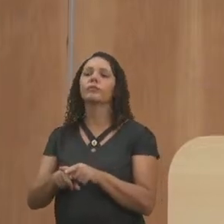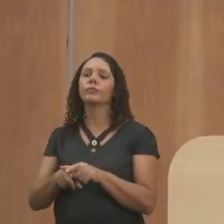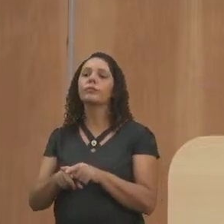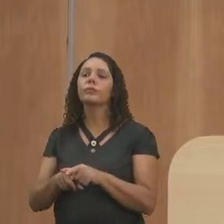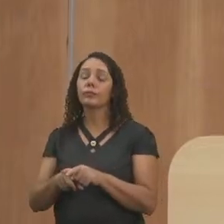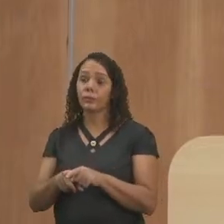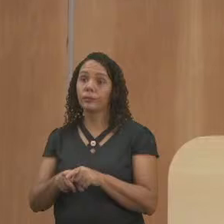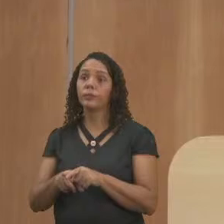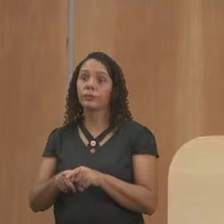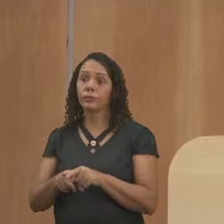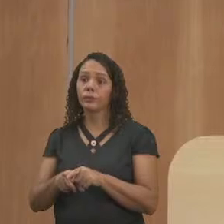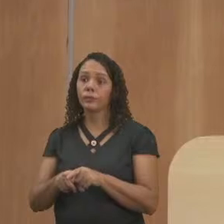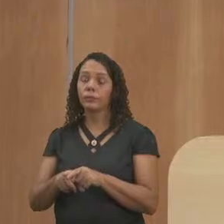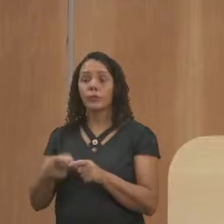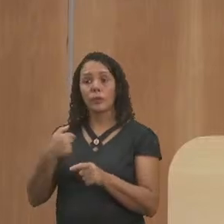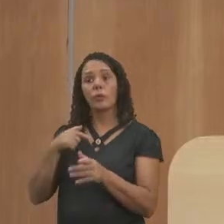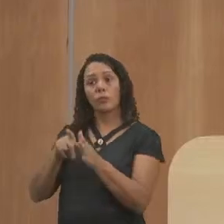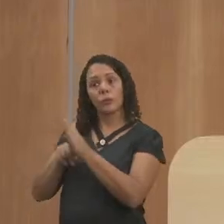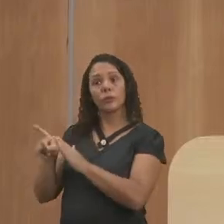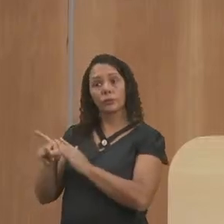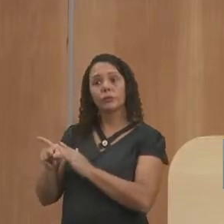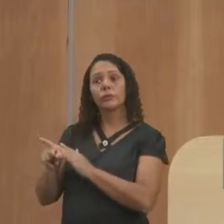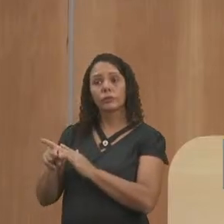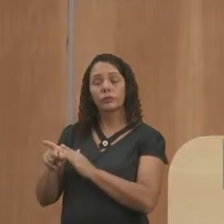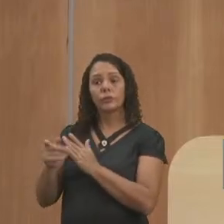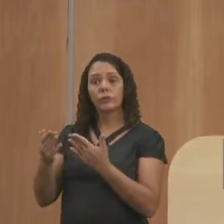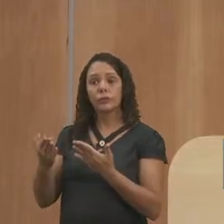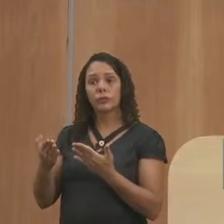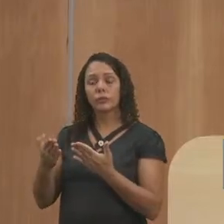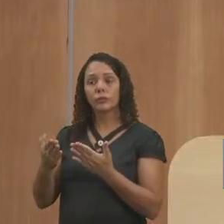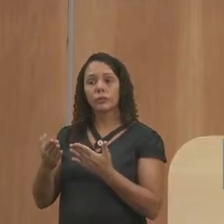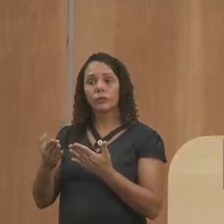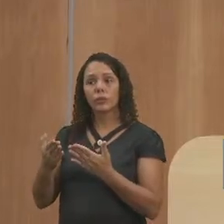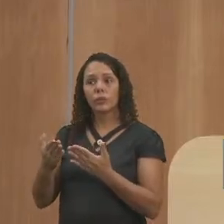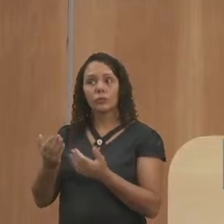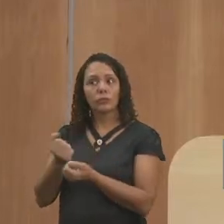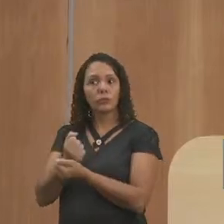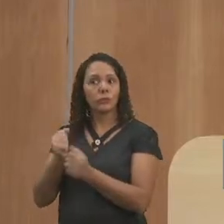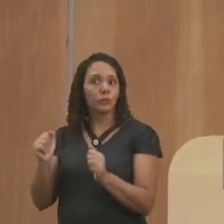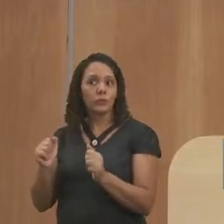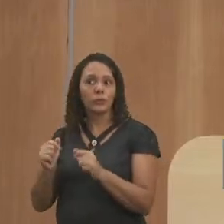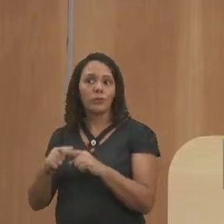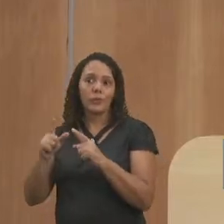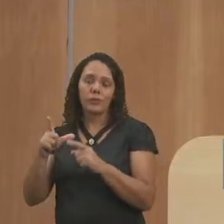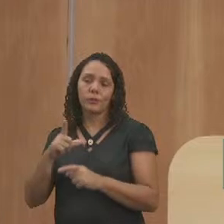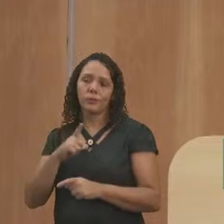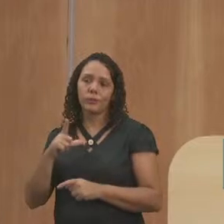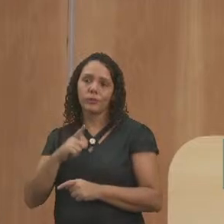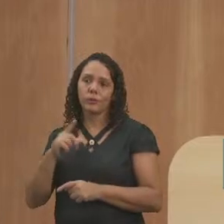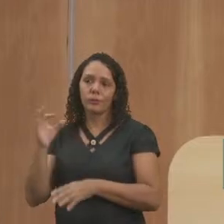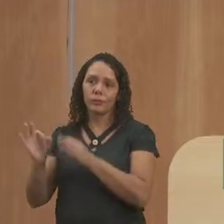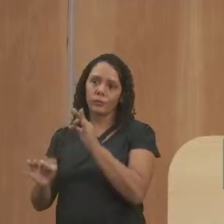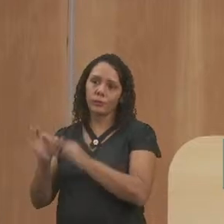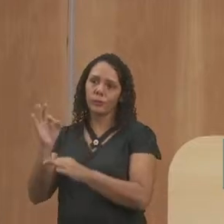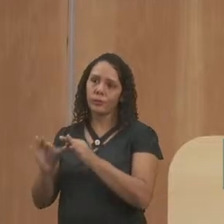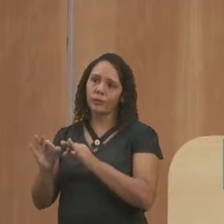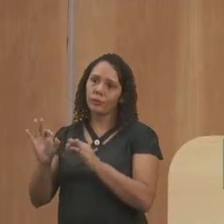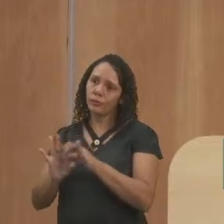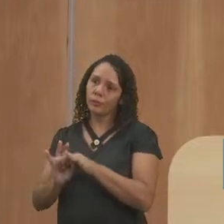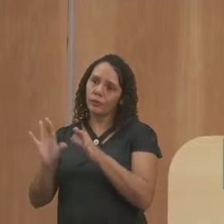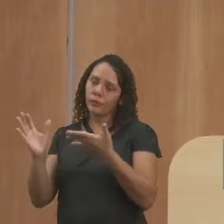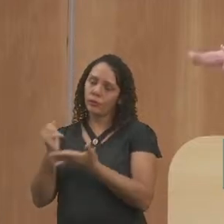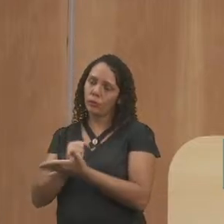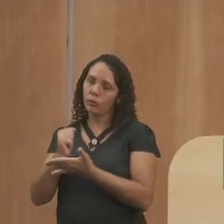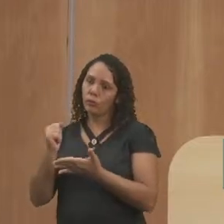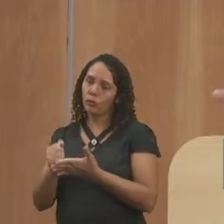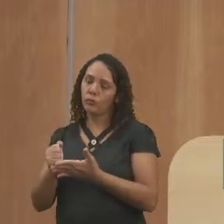levantado à época, inclusive por mim, a respeito dessa impossibilidade, porém, tínhamos um parecer jurídico que permitia a contratação